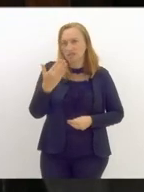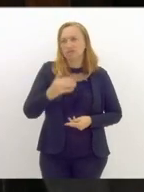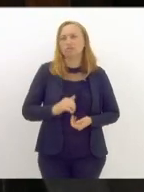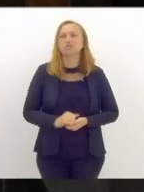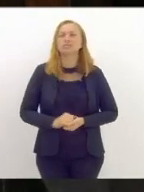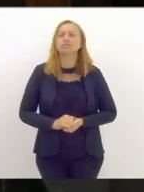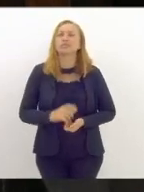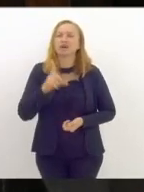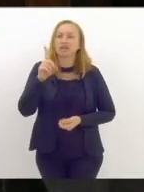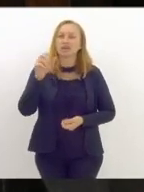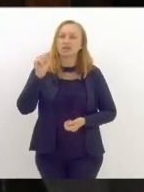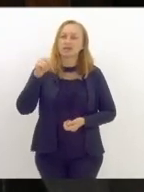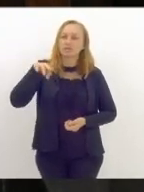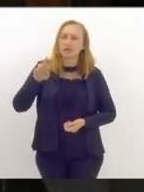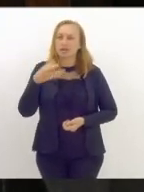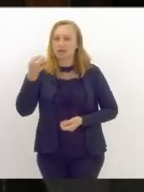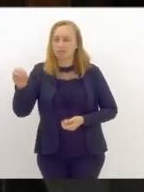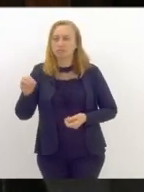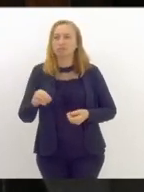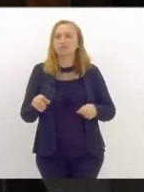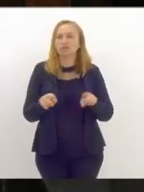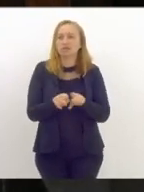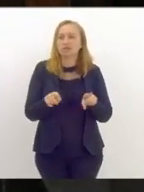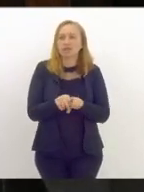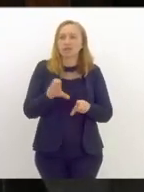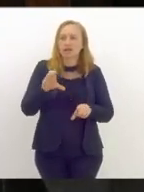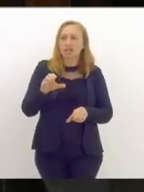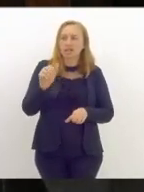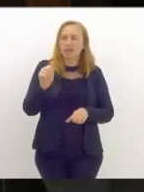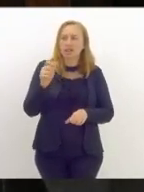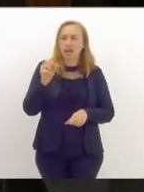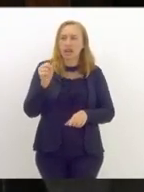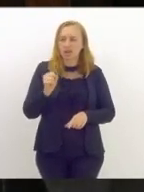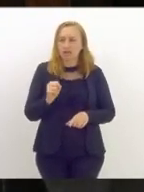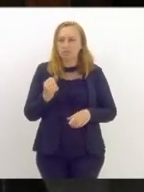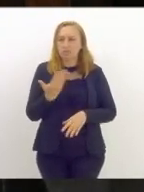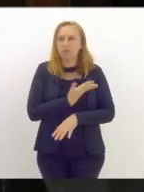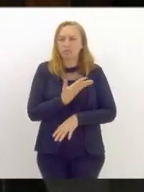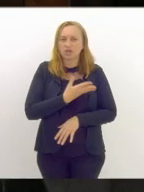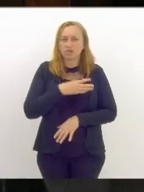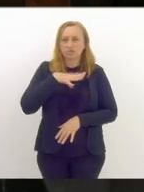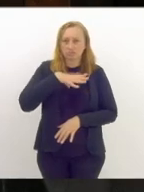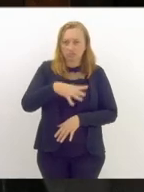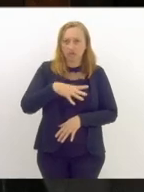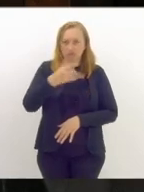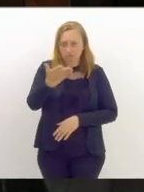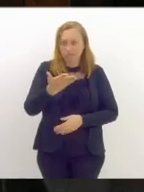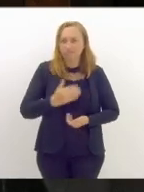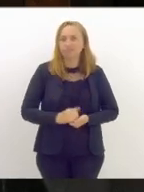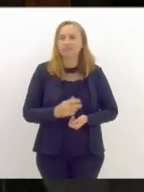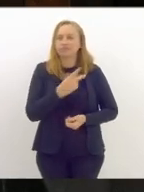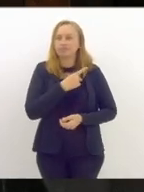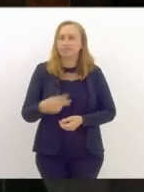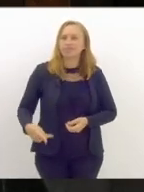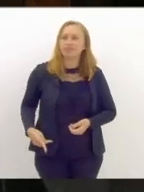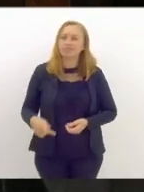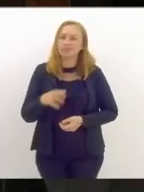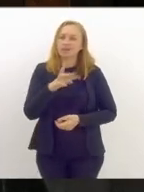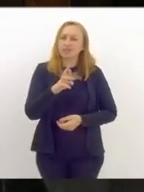Damião. Cumprimentar o Carlos Munhoz, meu amigo vascaíno, presidente do